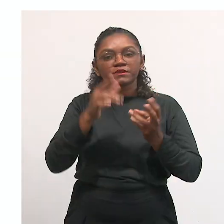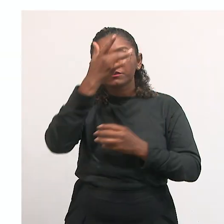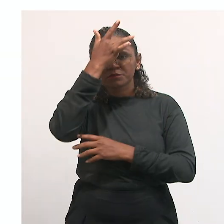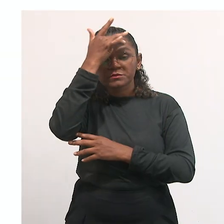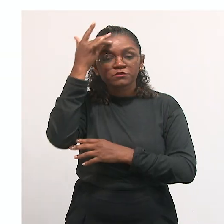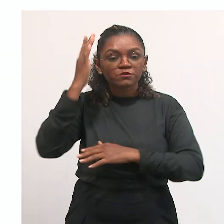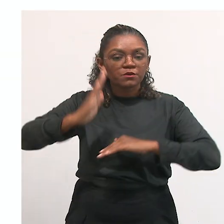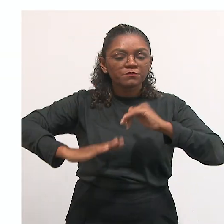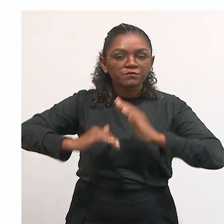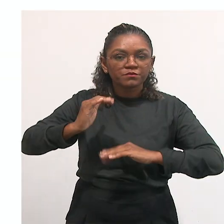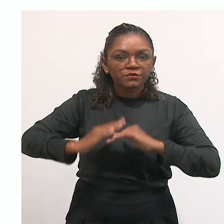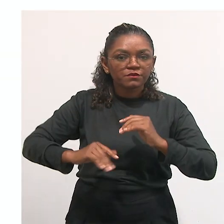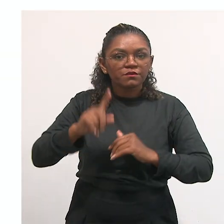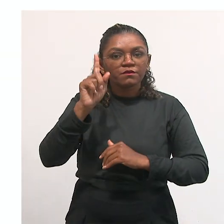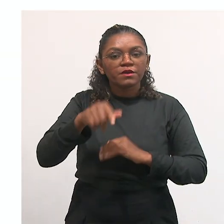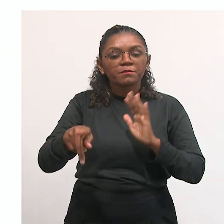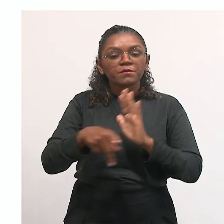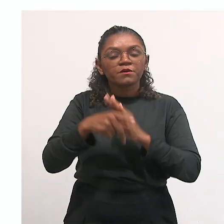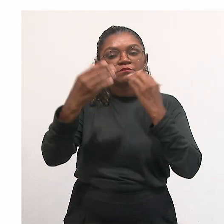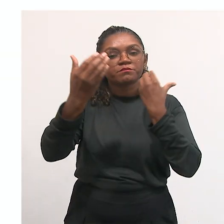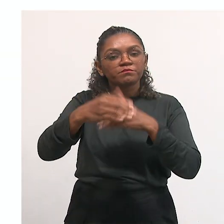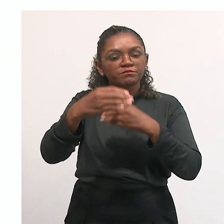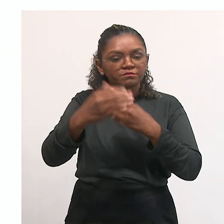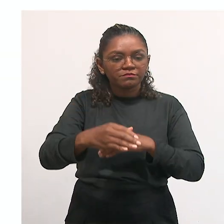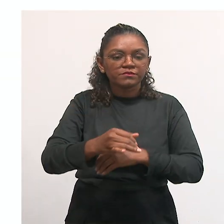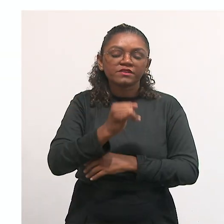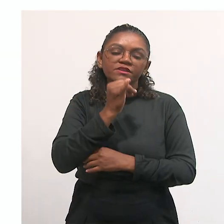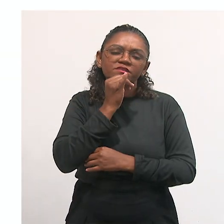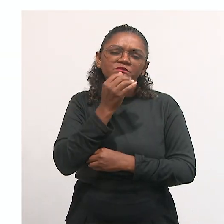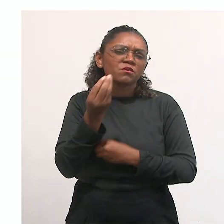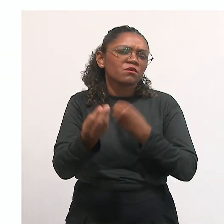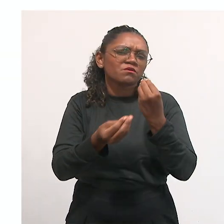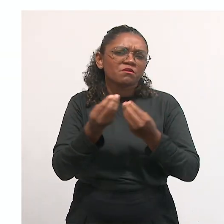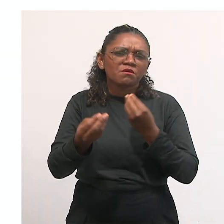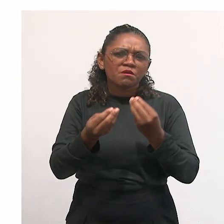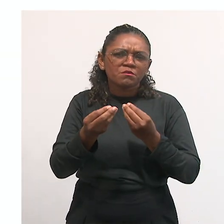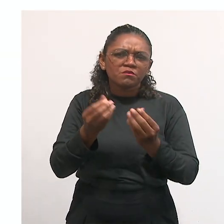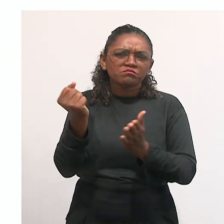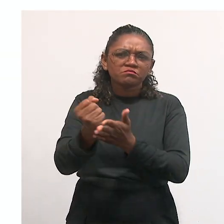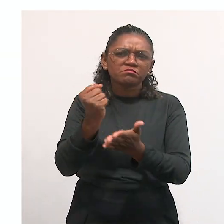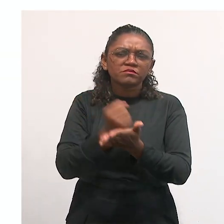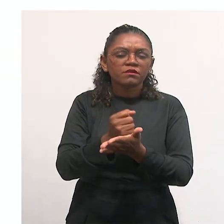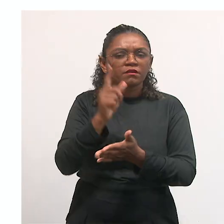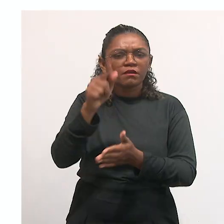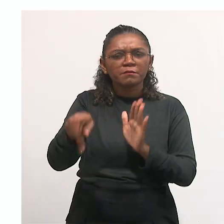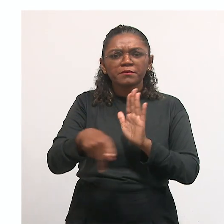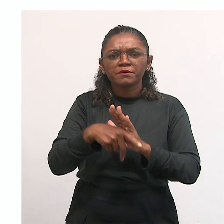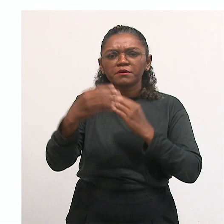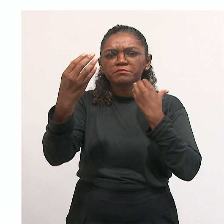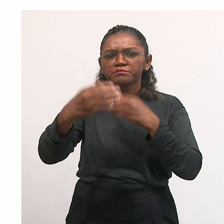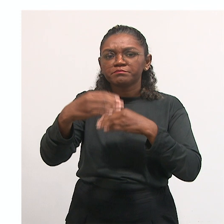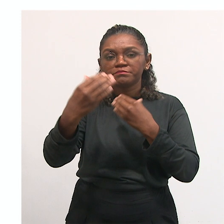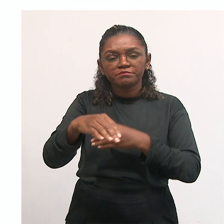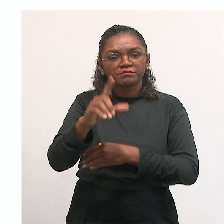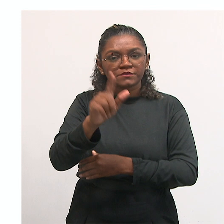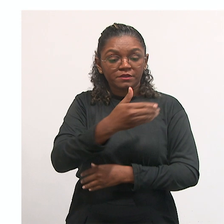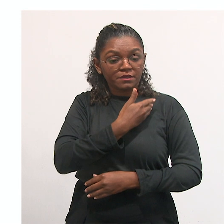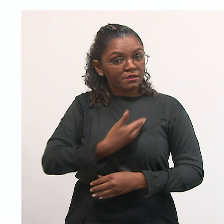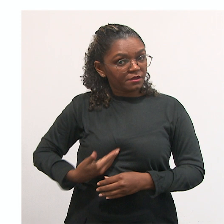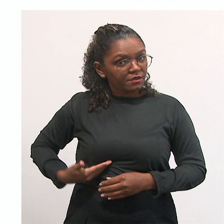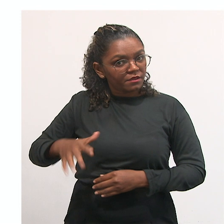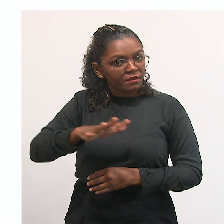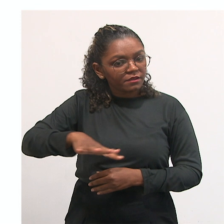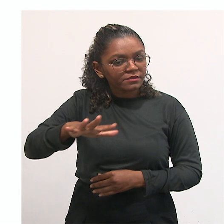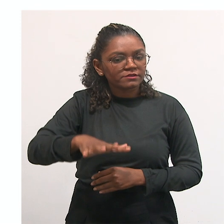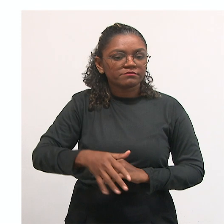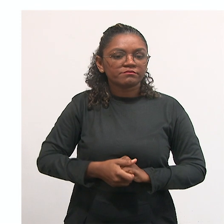através de concurso público, por exemplo. Como é que você contrata pessoas na área pública? Concurso público. Aquisição, licitação,